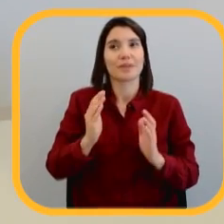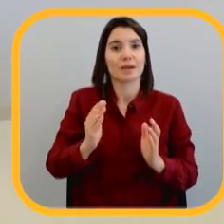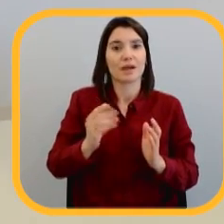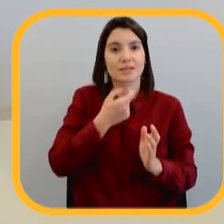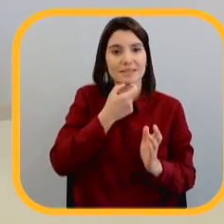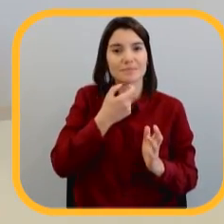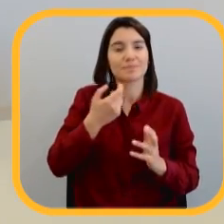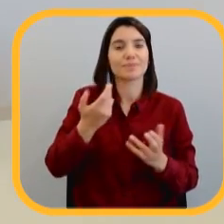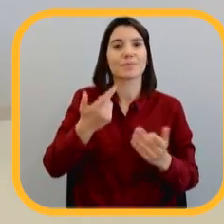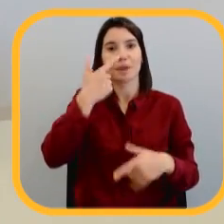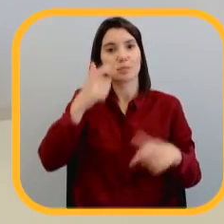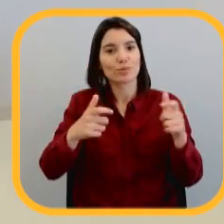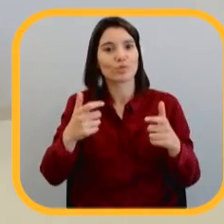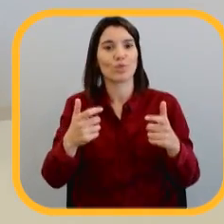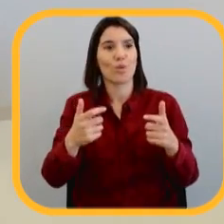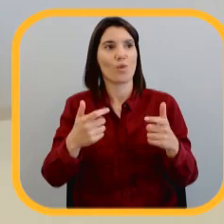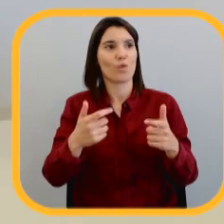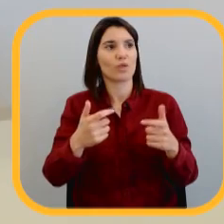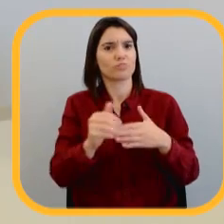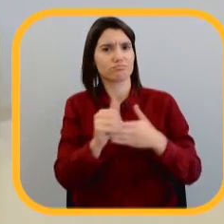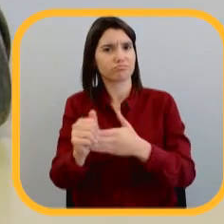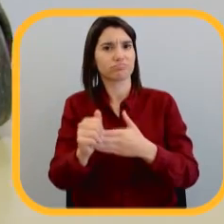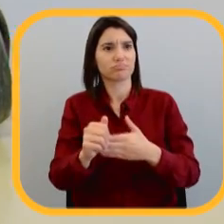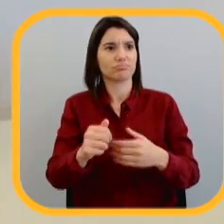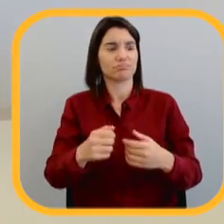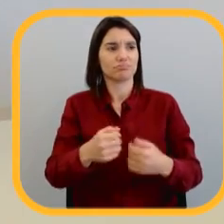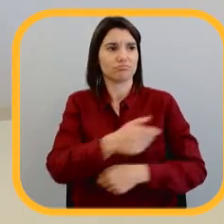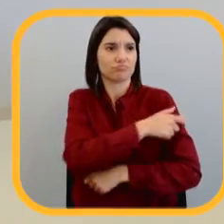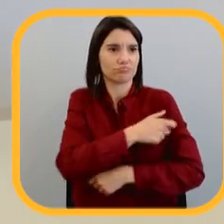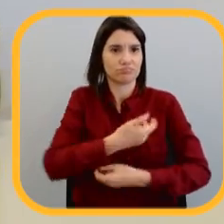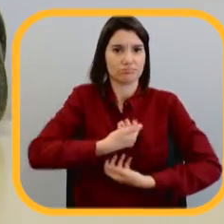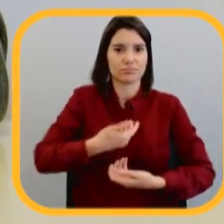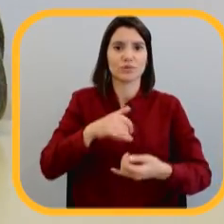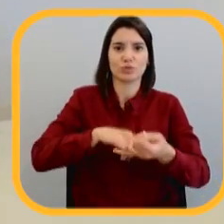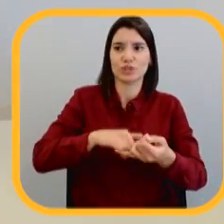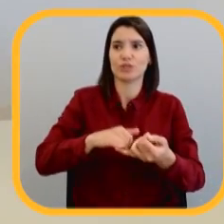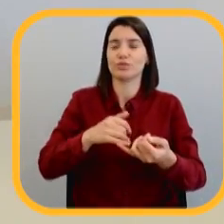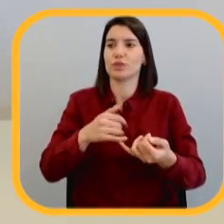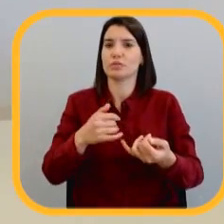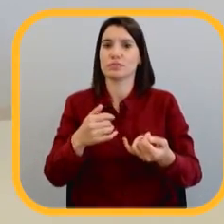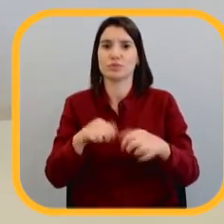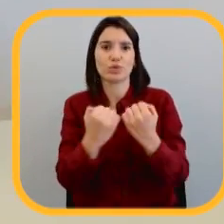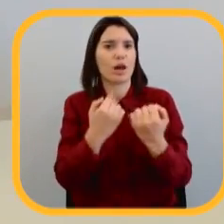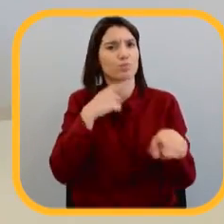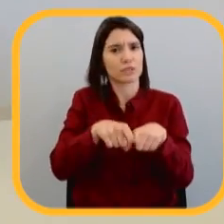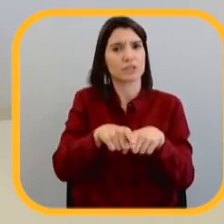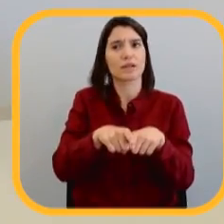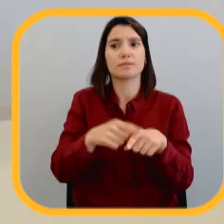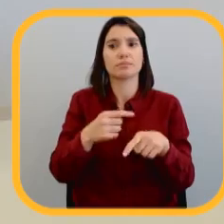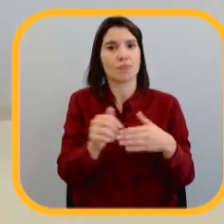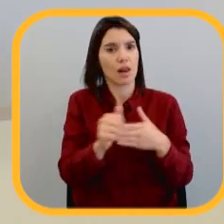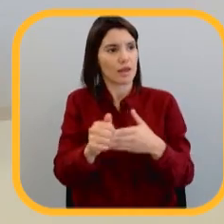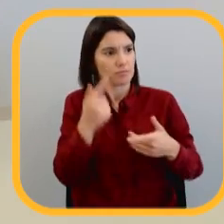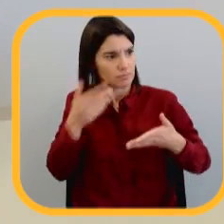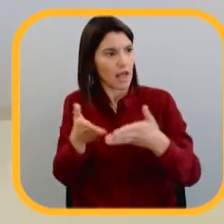era preciso que houvesse pessoas em papel de liderança associativa, social ou até política que